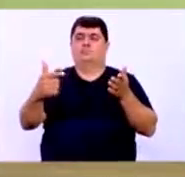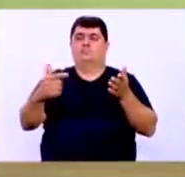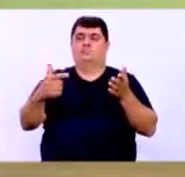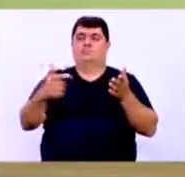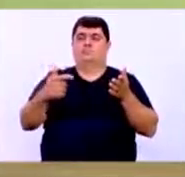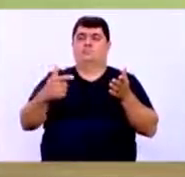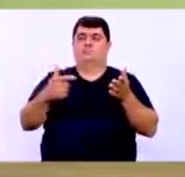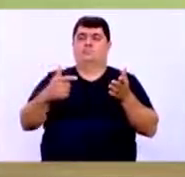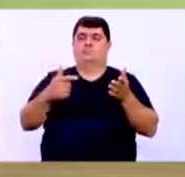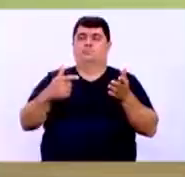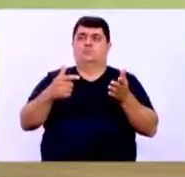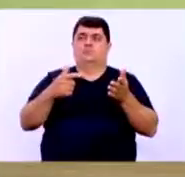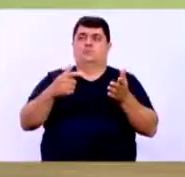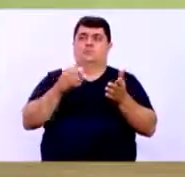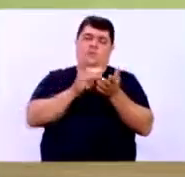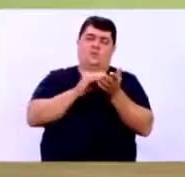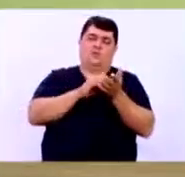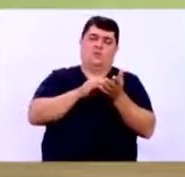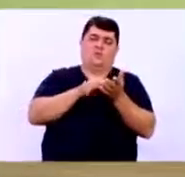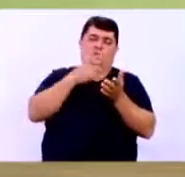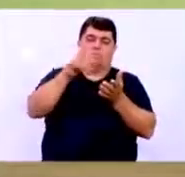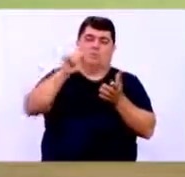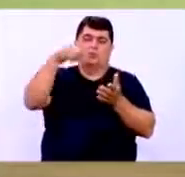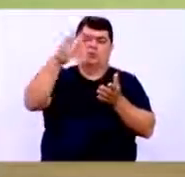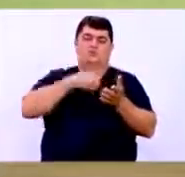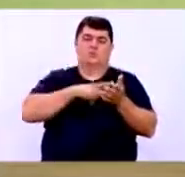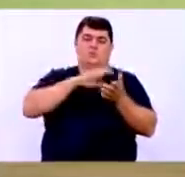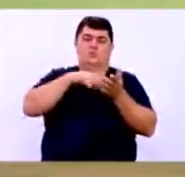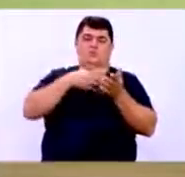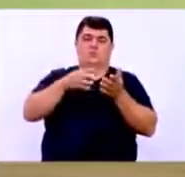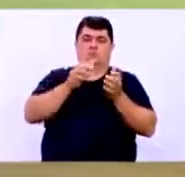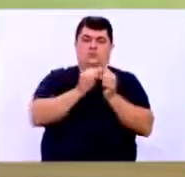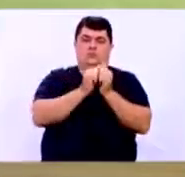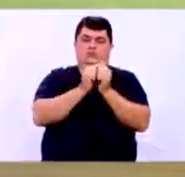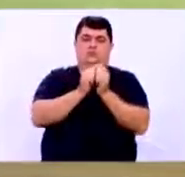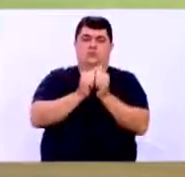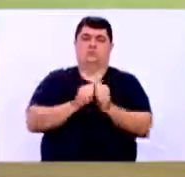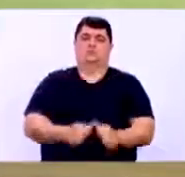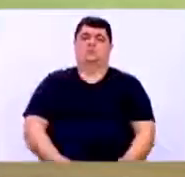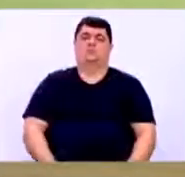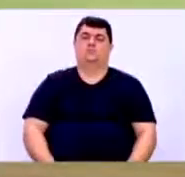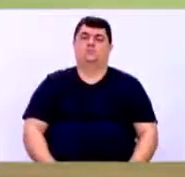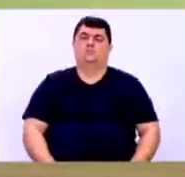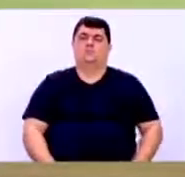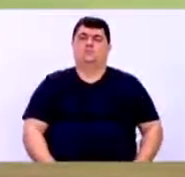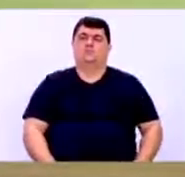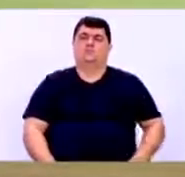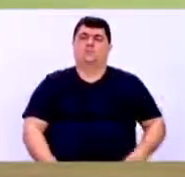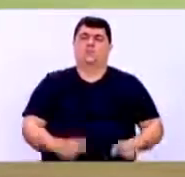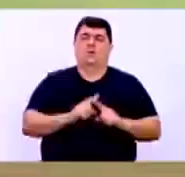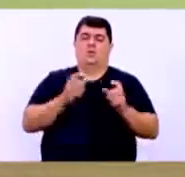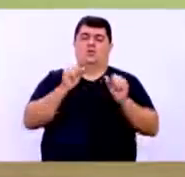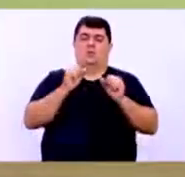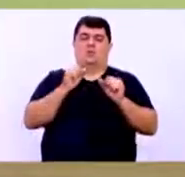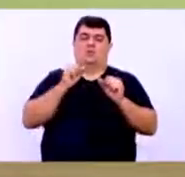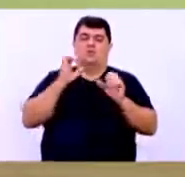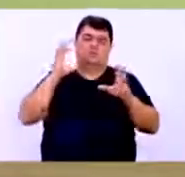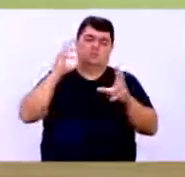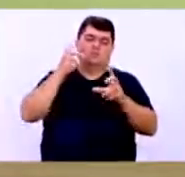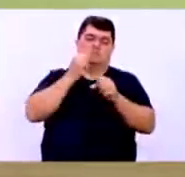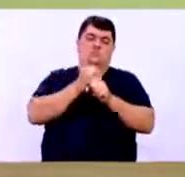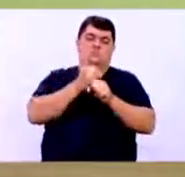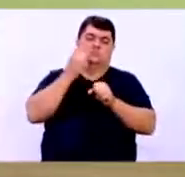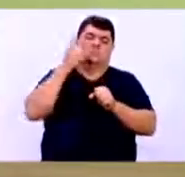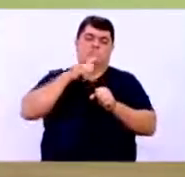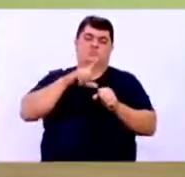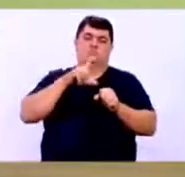um deslize, né? Mas na próxima vocês vão ter a tabelinha para vocês acompanharem aí, né? Mas vocês podem revisar essa aula, que vocês